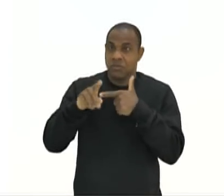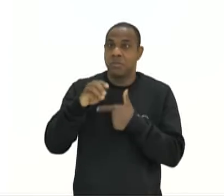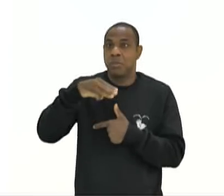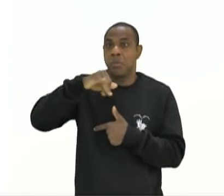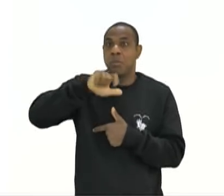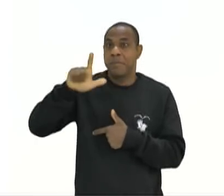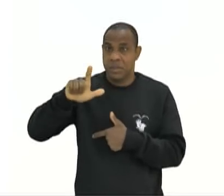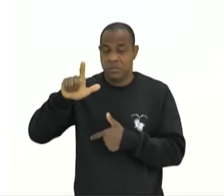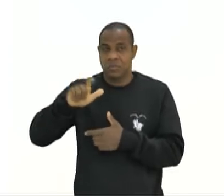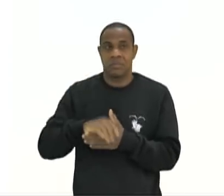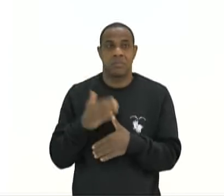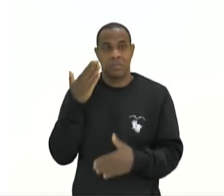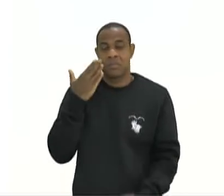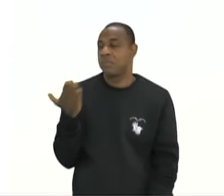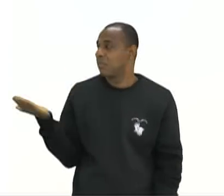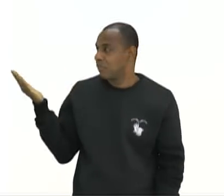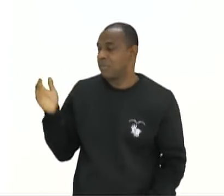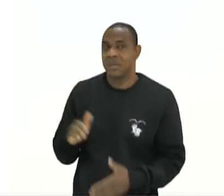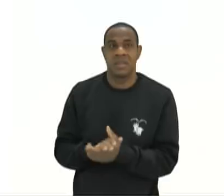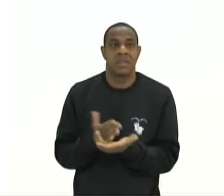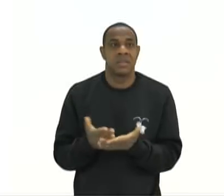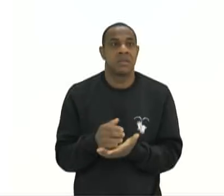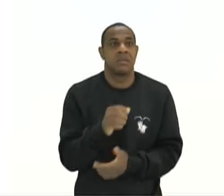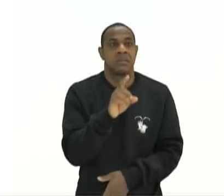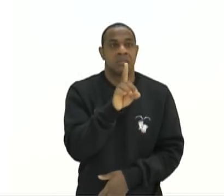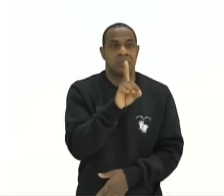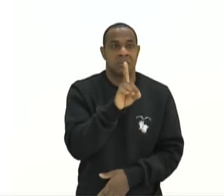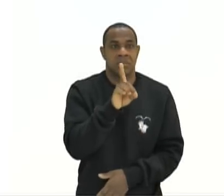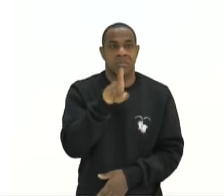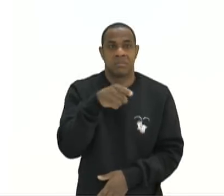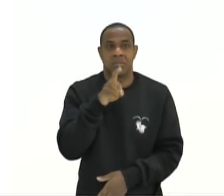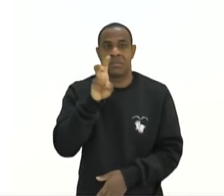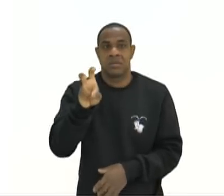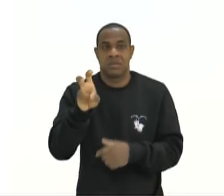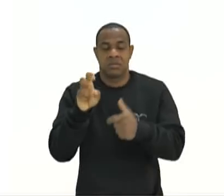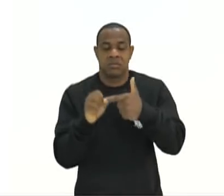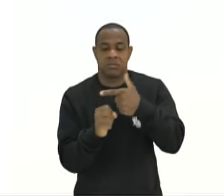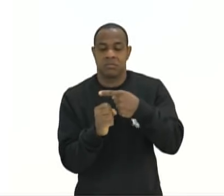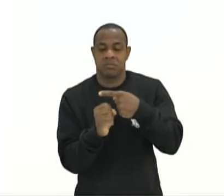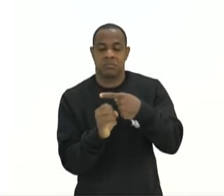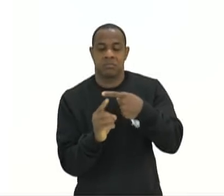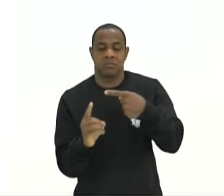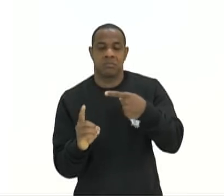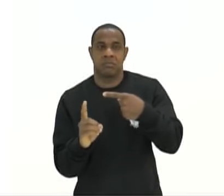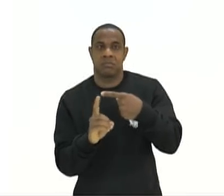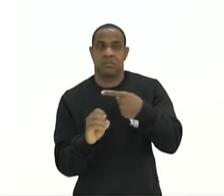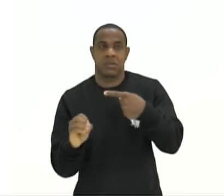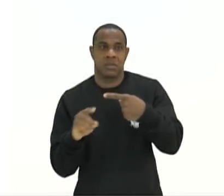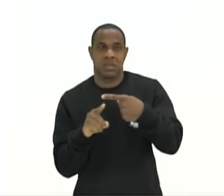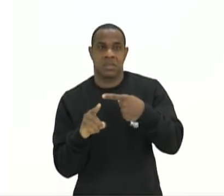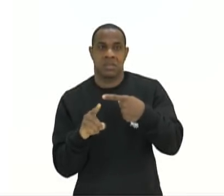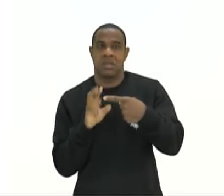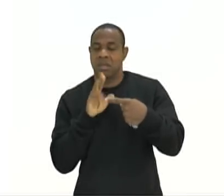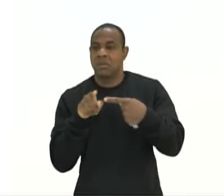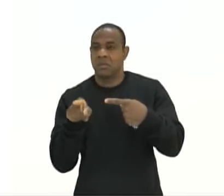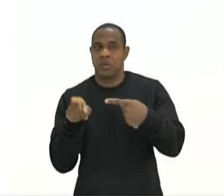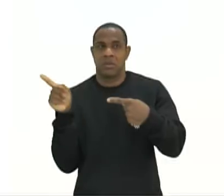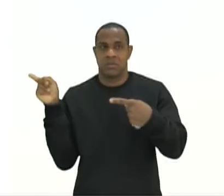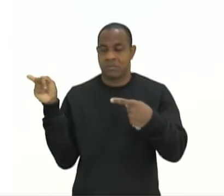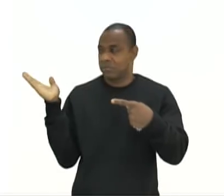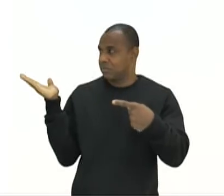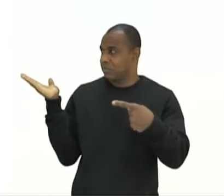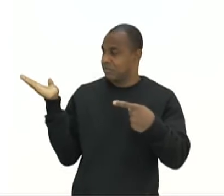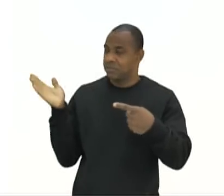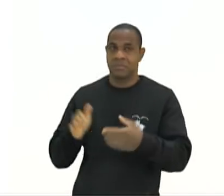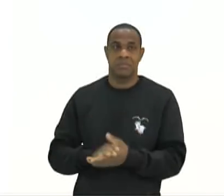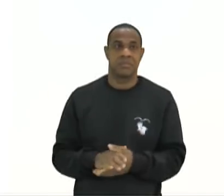Ao fazer 1,5 divididos então por 100, vamos ter 0,015 metros. Então temos essa nossa